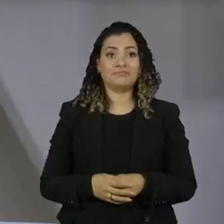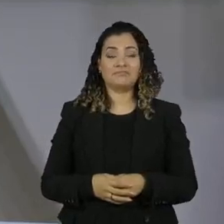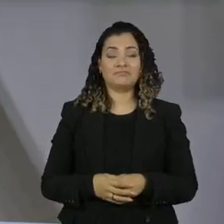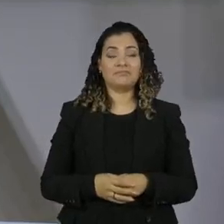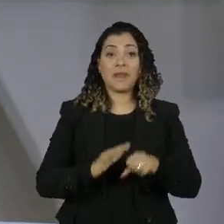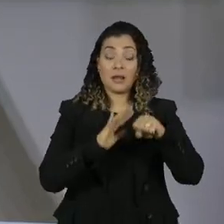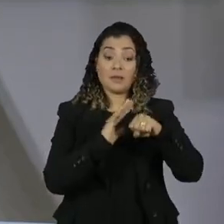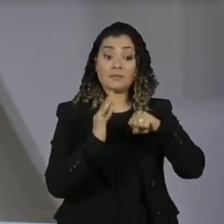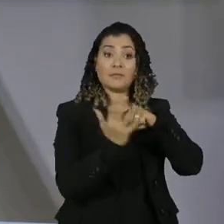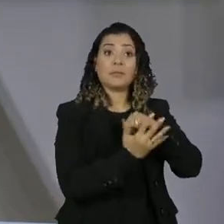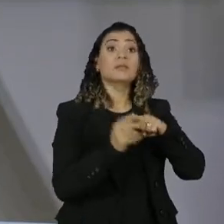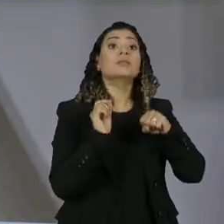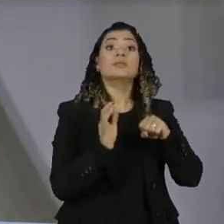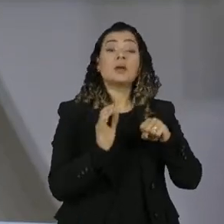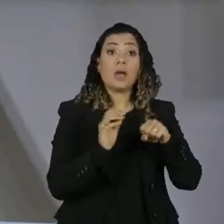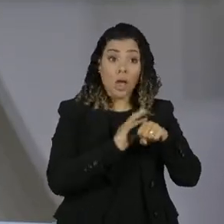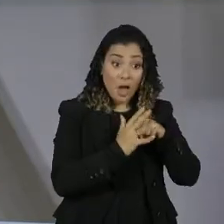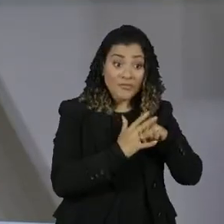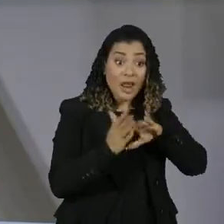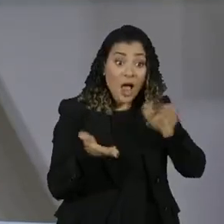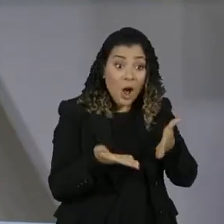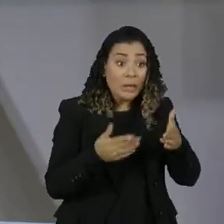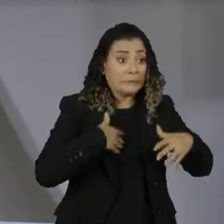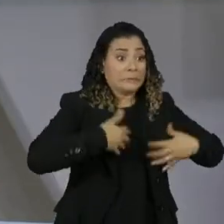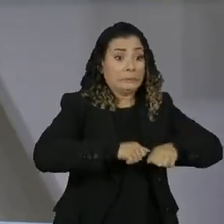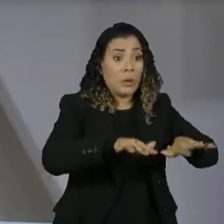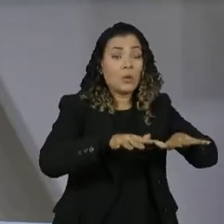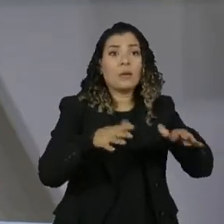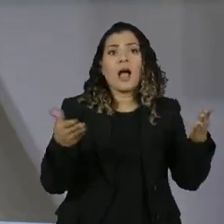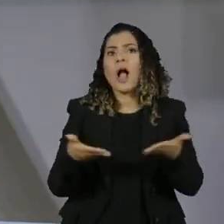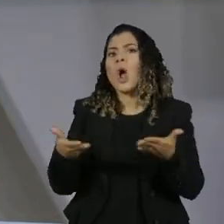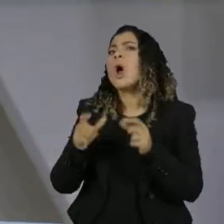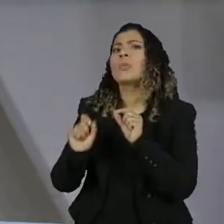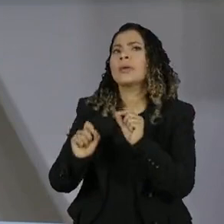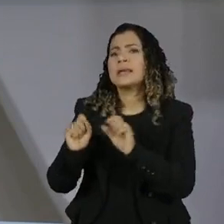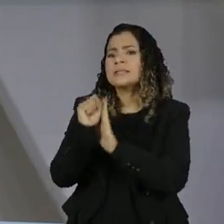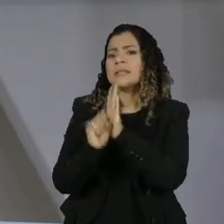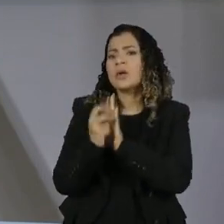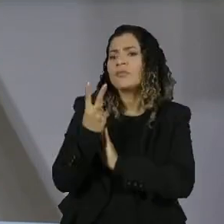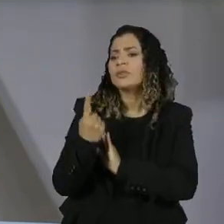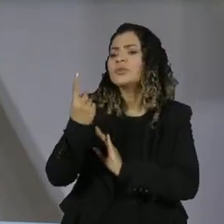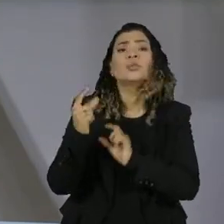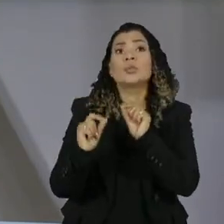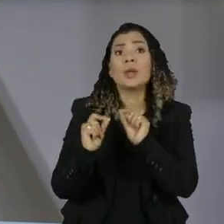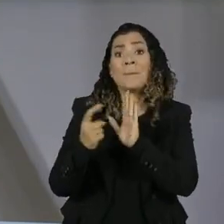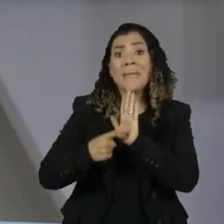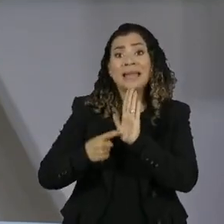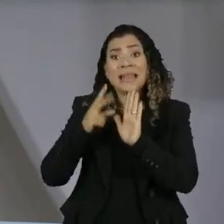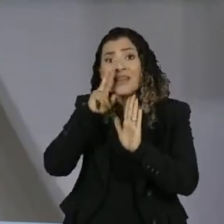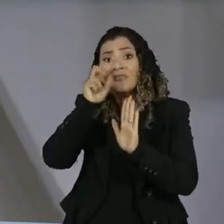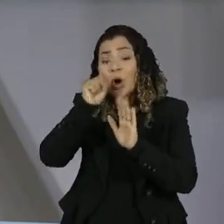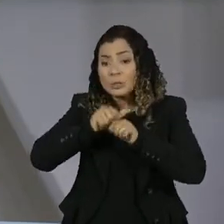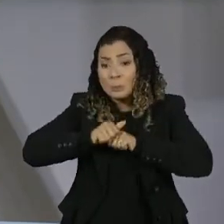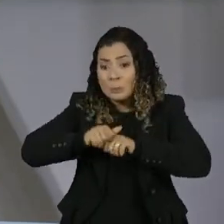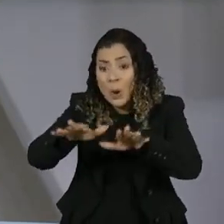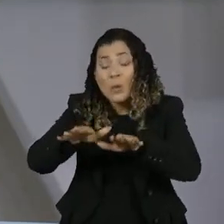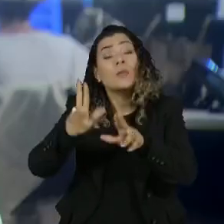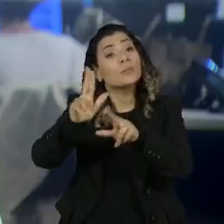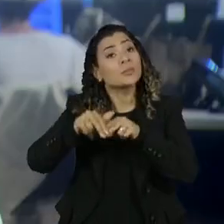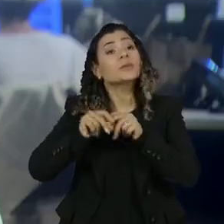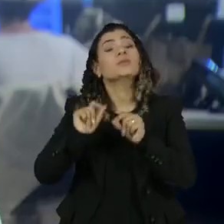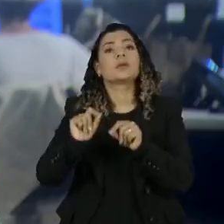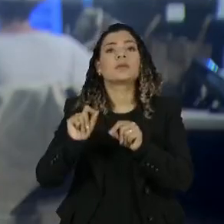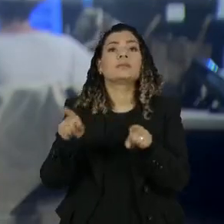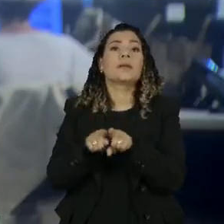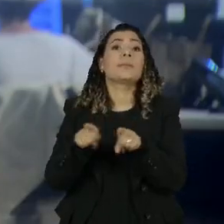a pandemia do Século 21 bate as portas ameaça está na superbactérias resistentes aos antibióticos